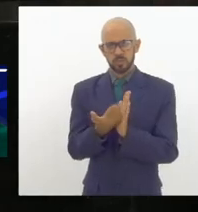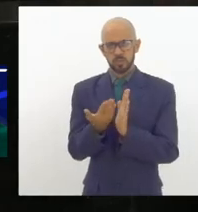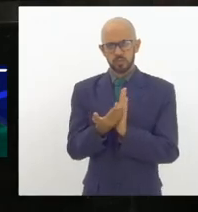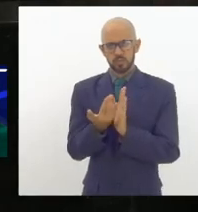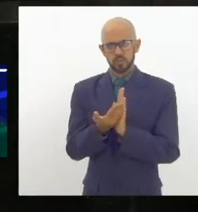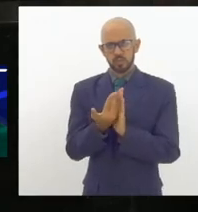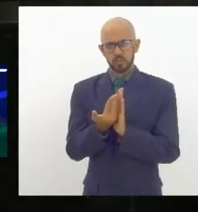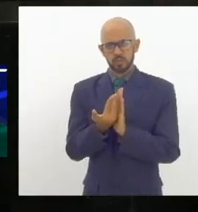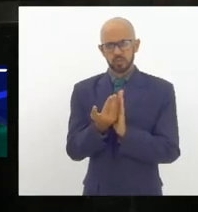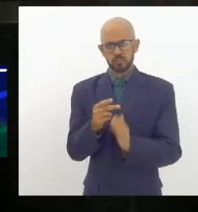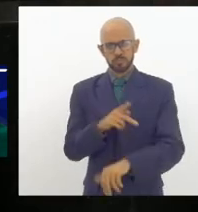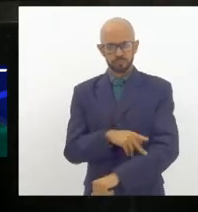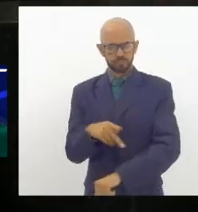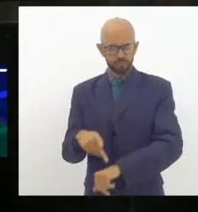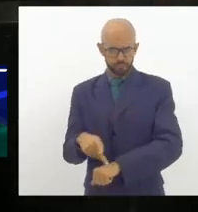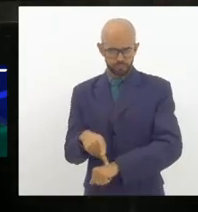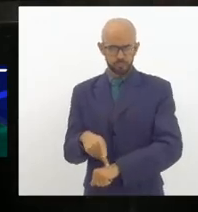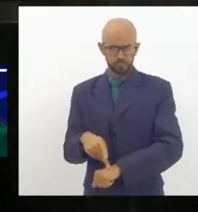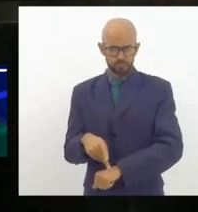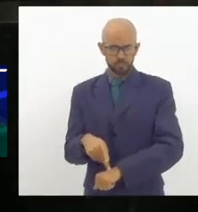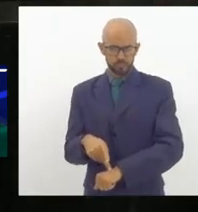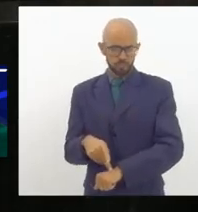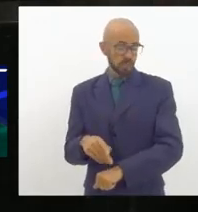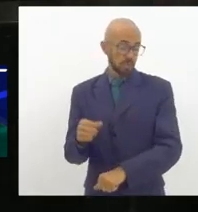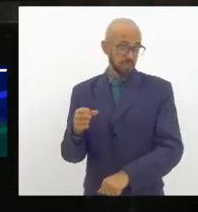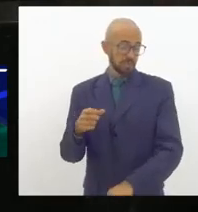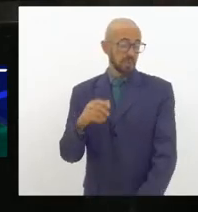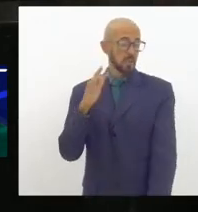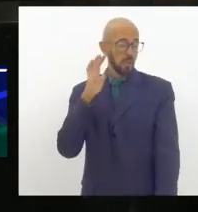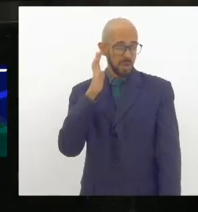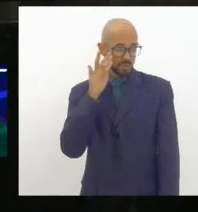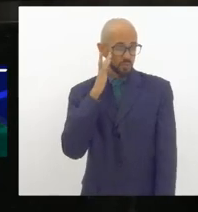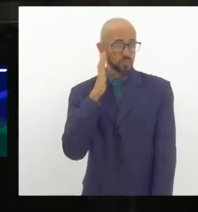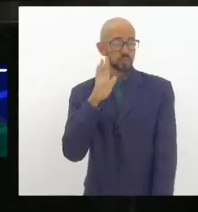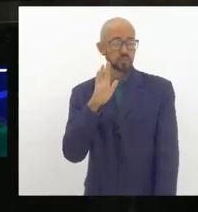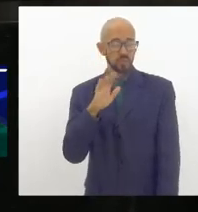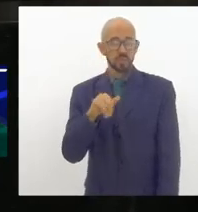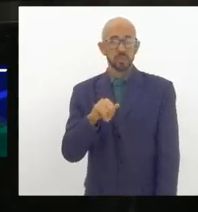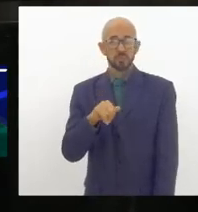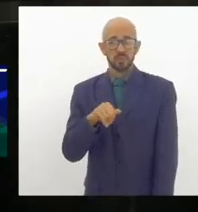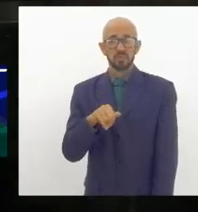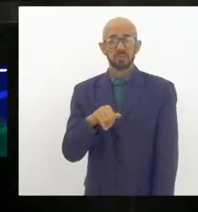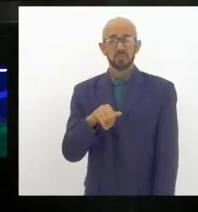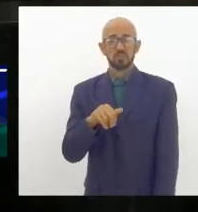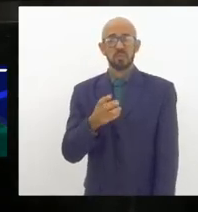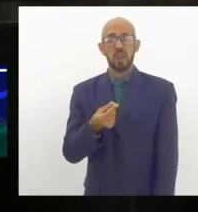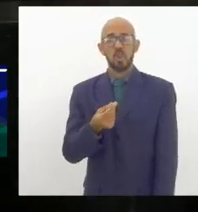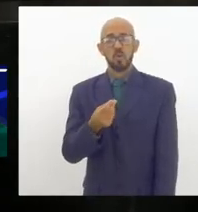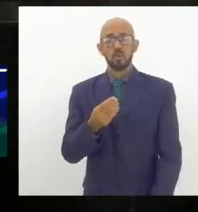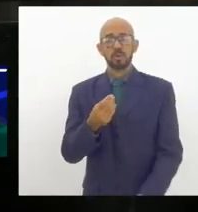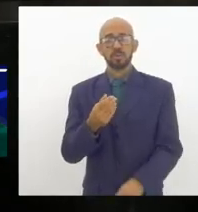que salvo erro de memória eu não tô com o número aqui na frente atingir o valores superiores